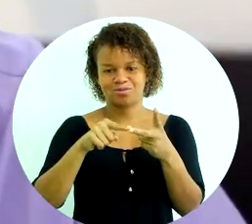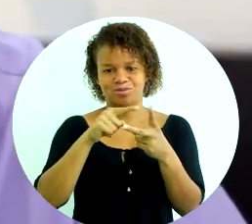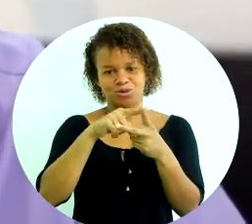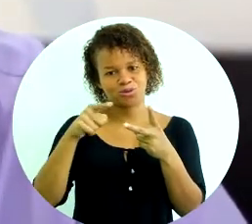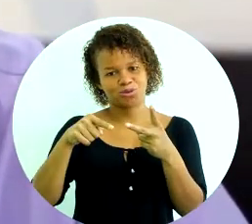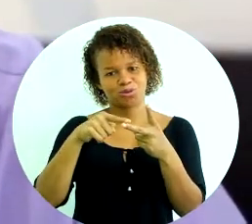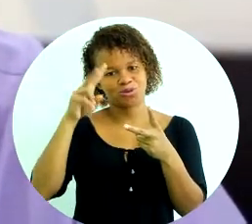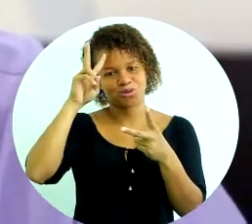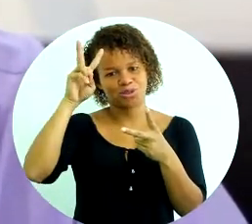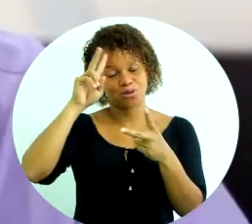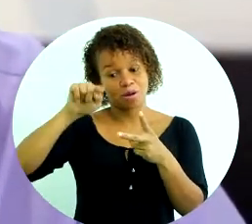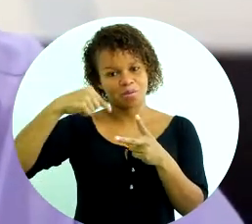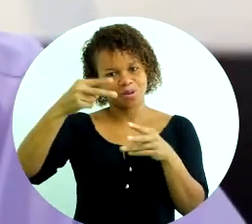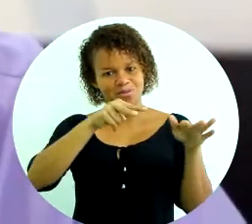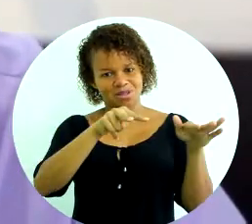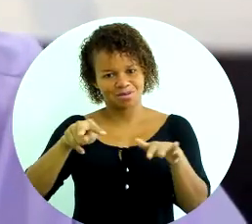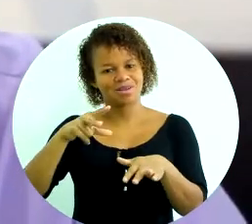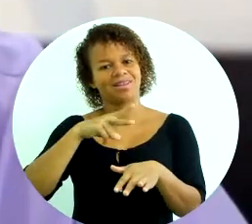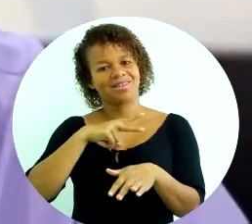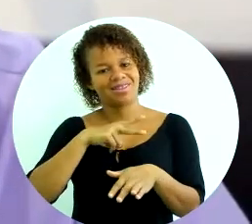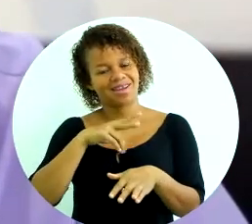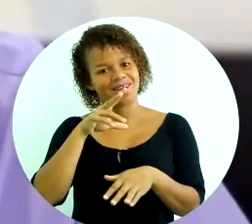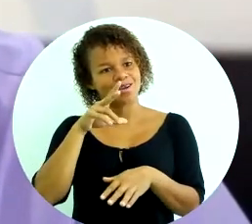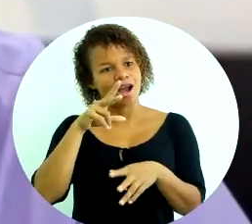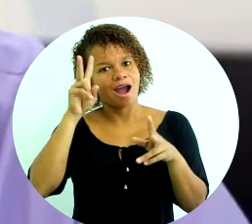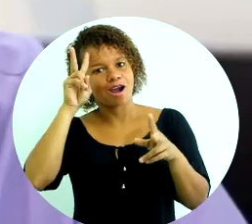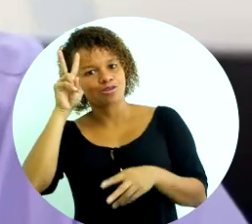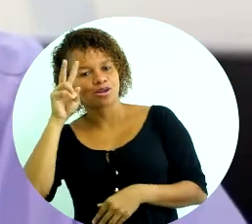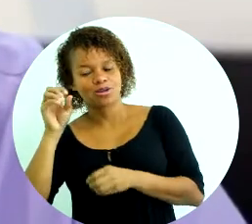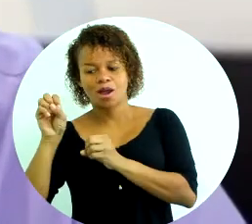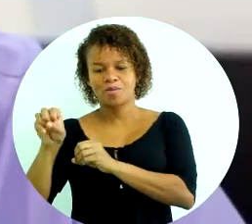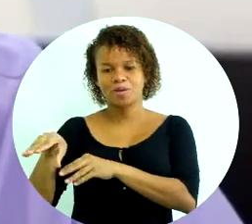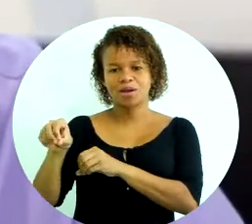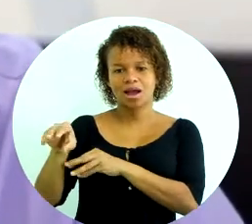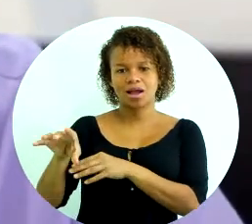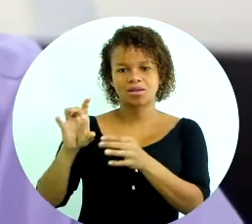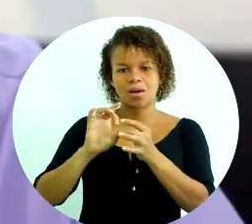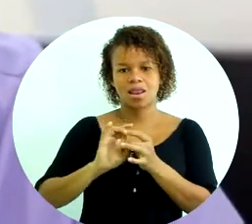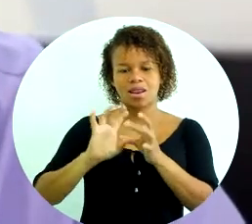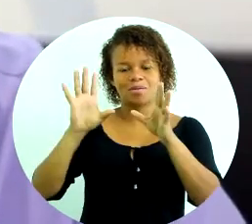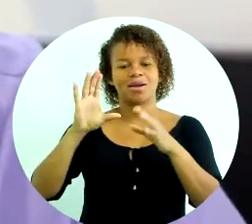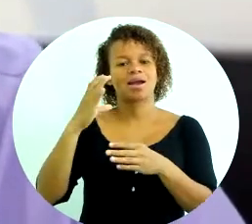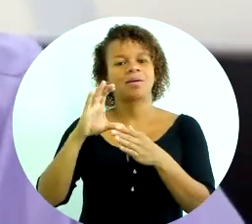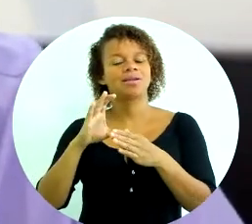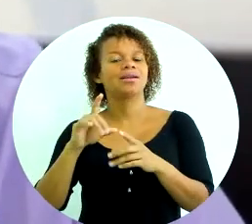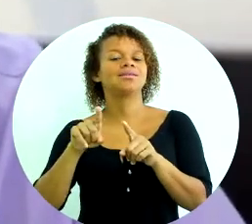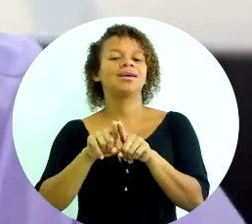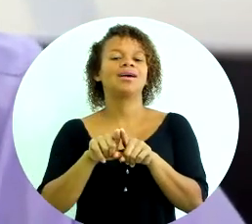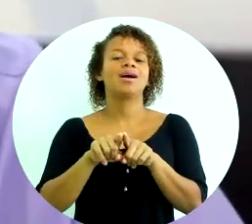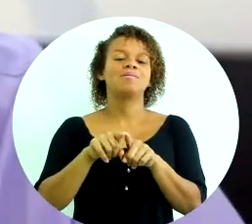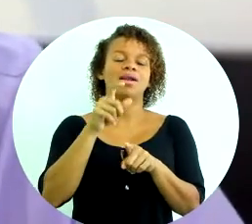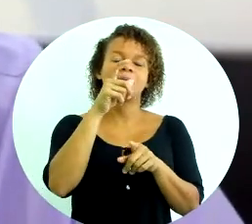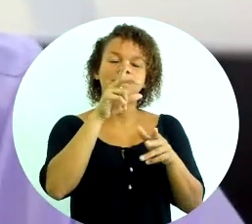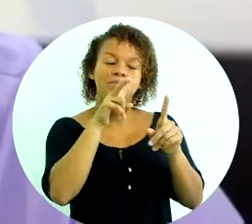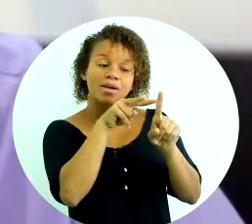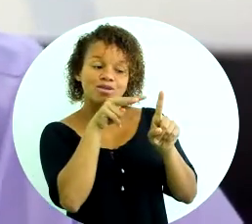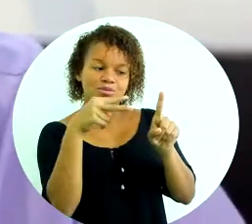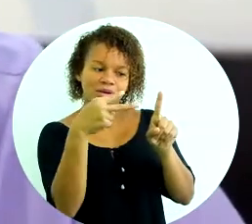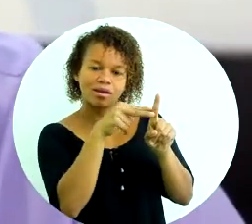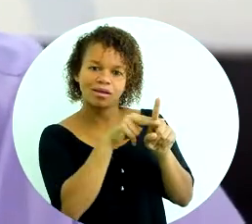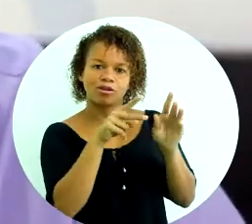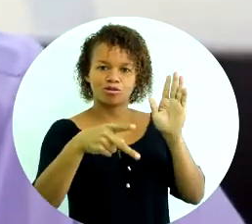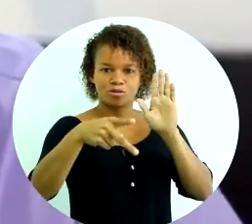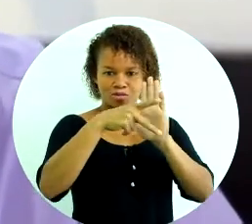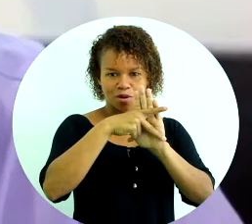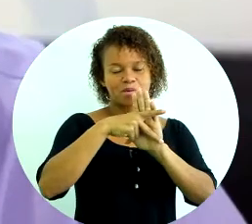do alemão Karl Marx. Na próxima semana teremos a abordagem da educação liberal capitalista burguesa